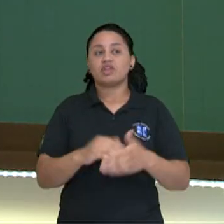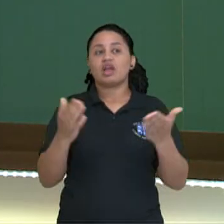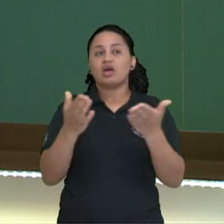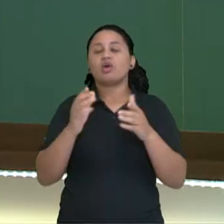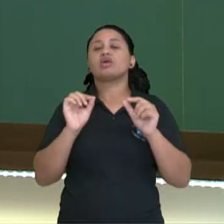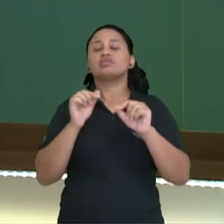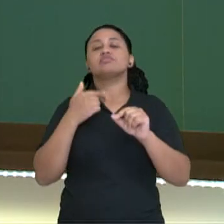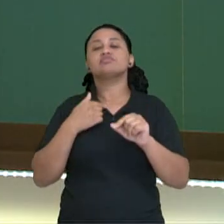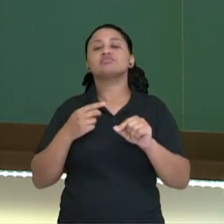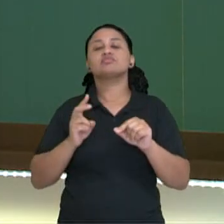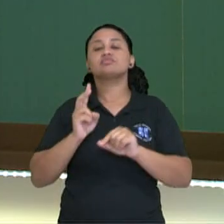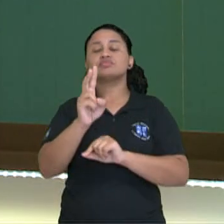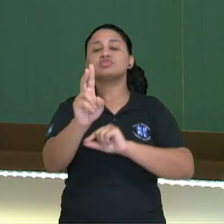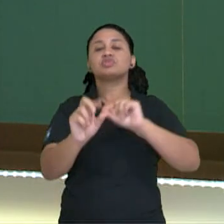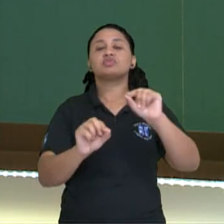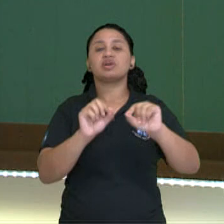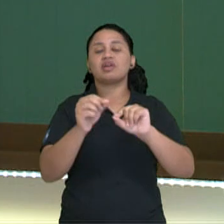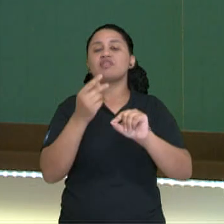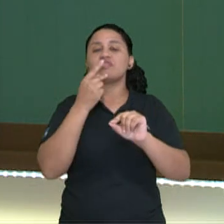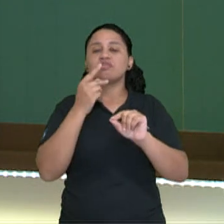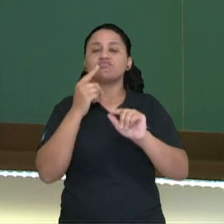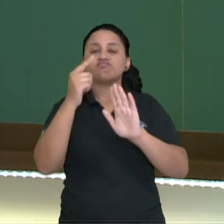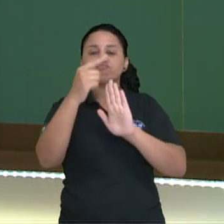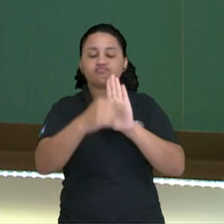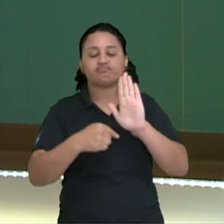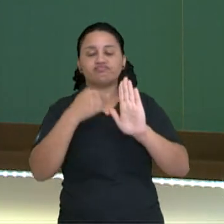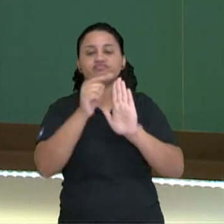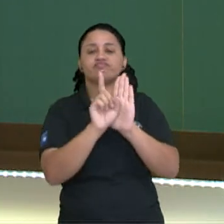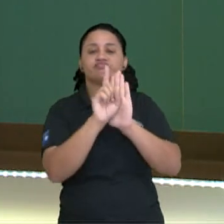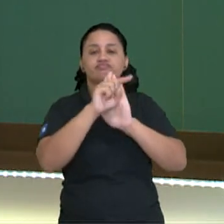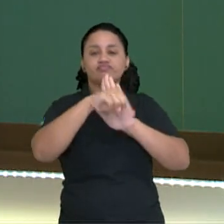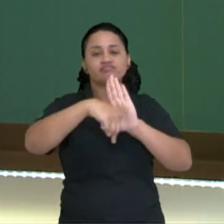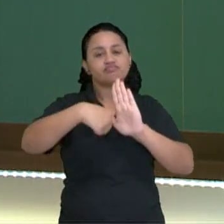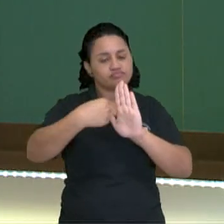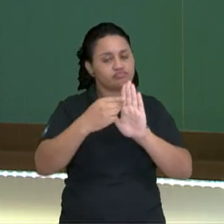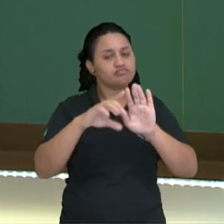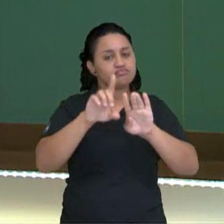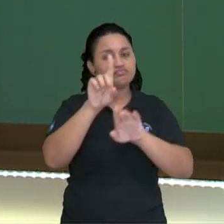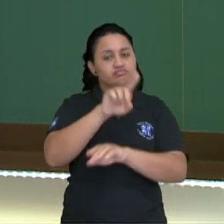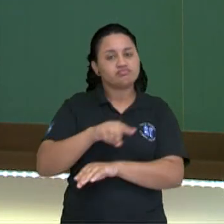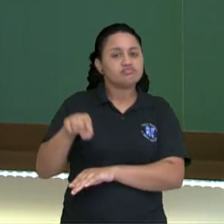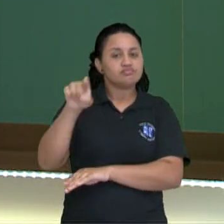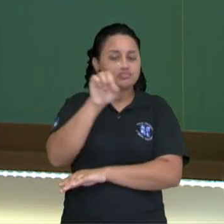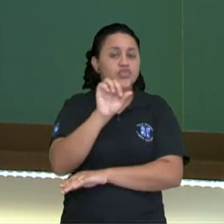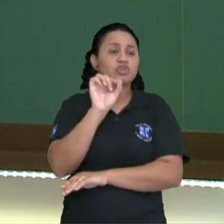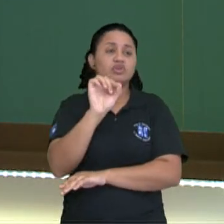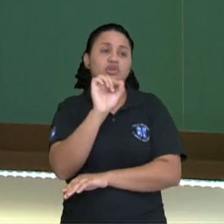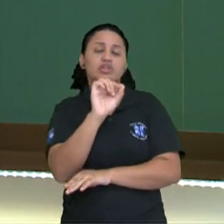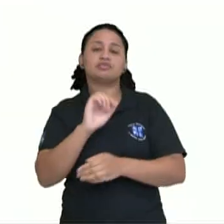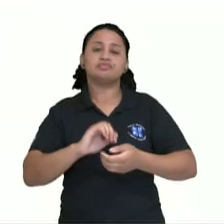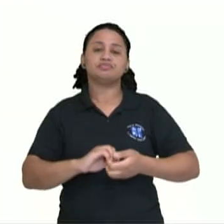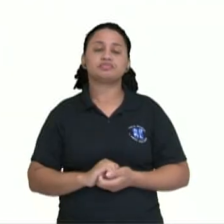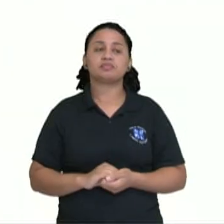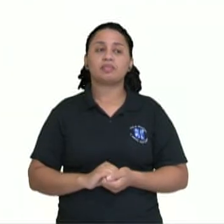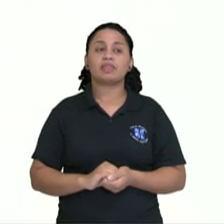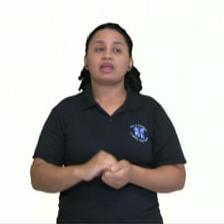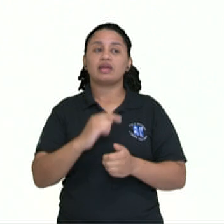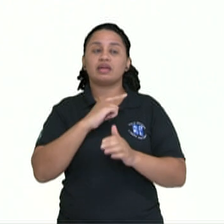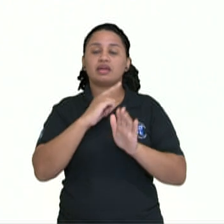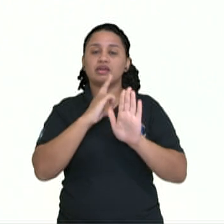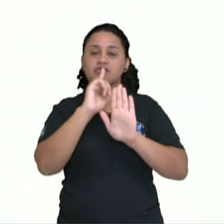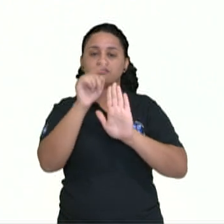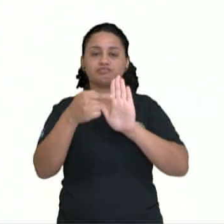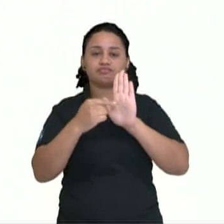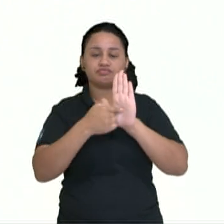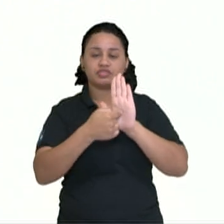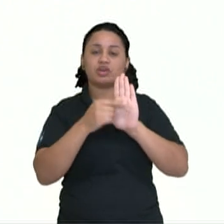vamos continuar, já que eu estava falando de circunferência trigonométrica, falar de circunferência trigonométrica, que é aquela que tem o centro